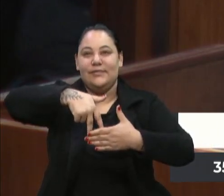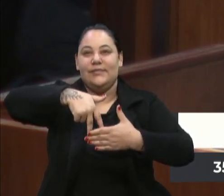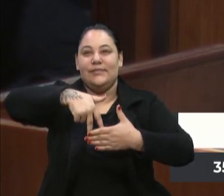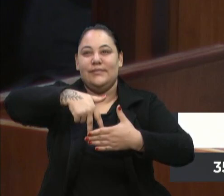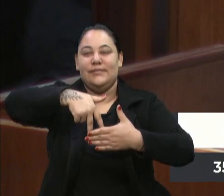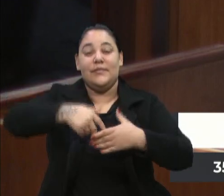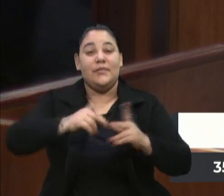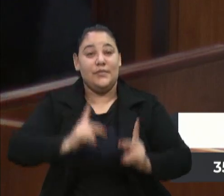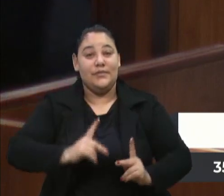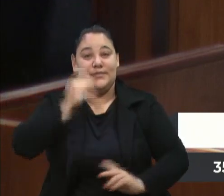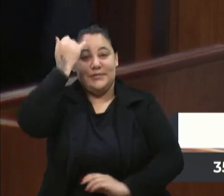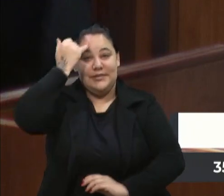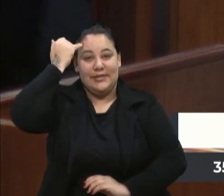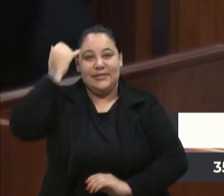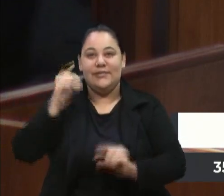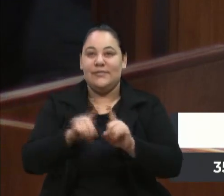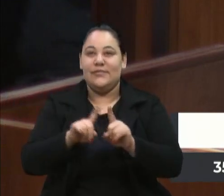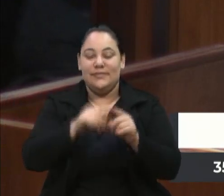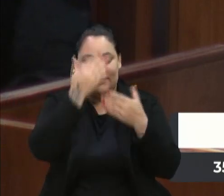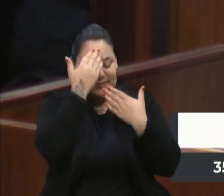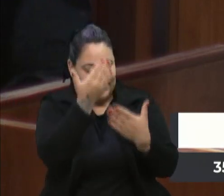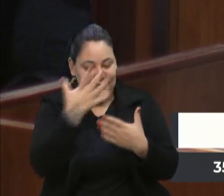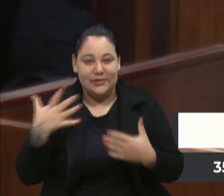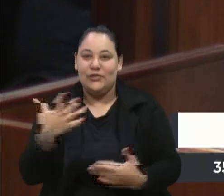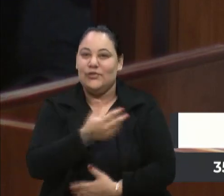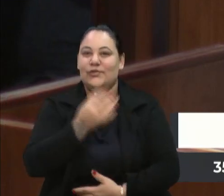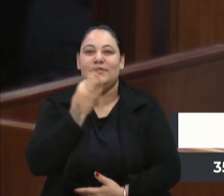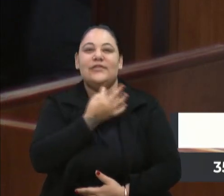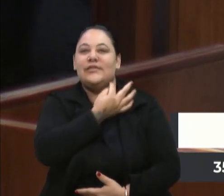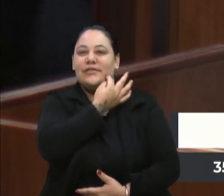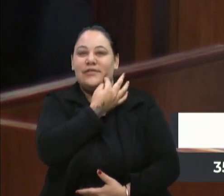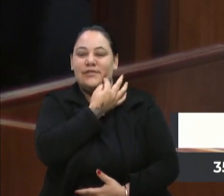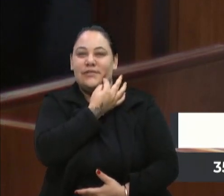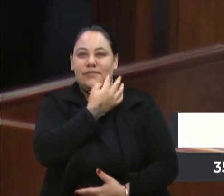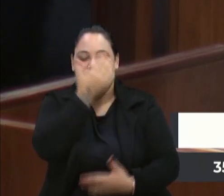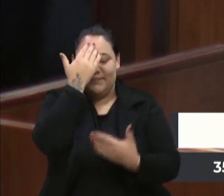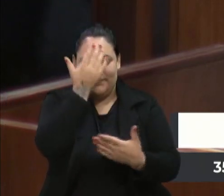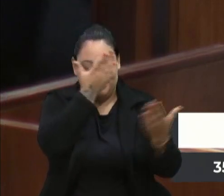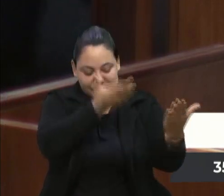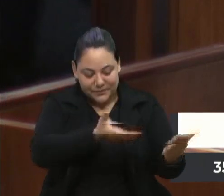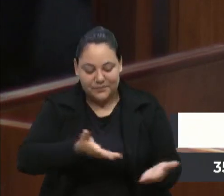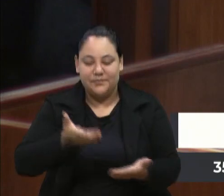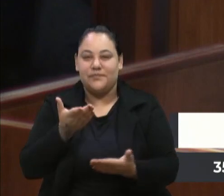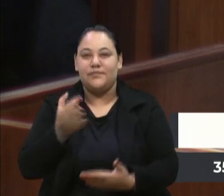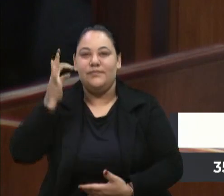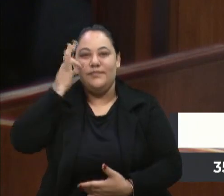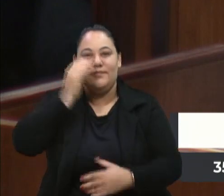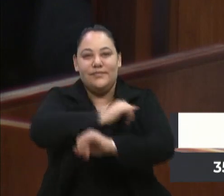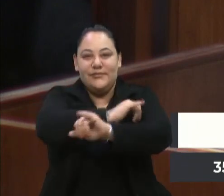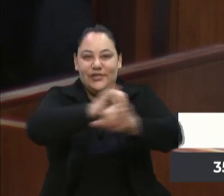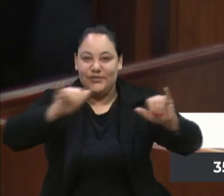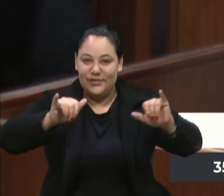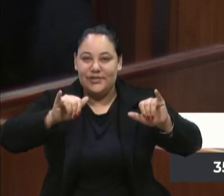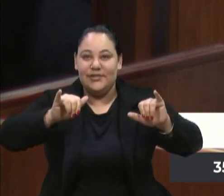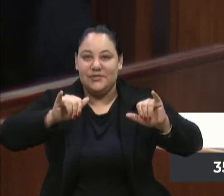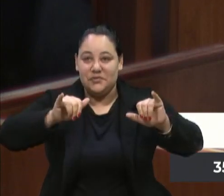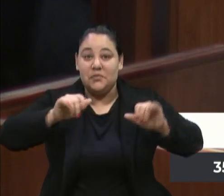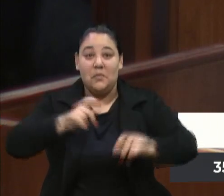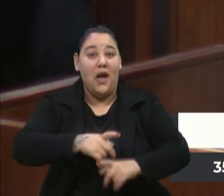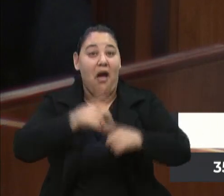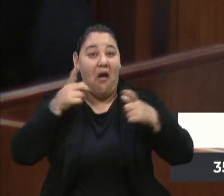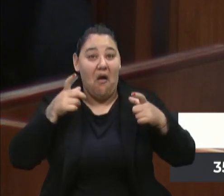D'Ambrós, agradeço a todos vocês, Tati, muito obrigada pelo convite de podermos estar aqui divulgando, então, um dos maiores